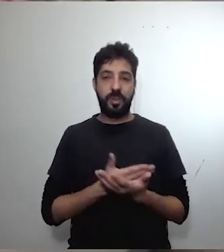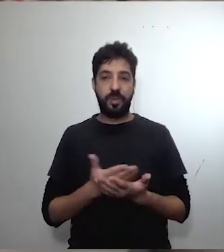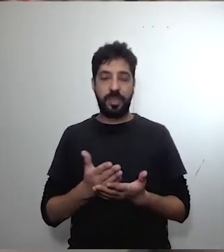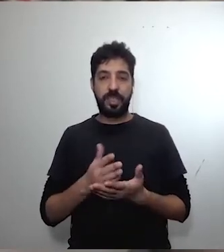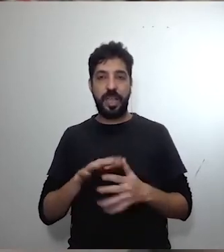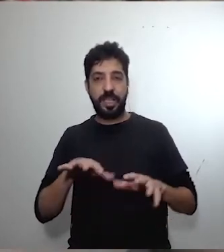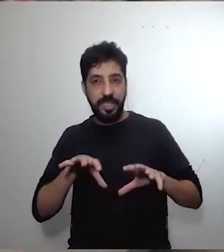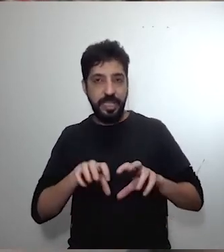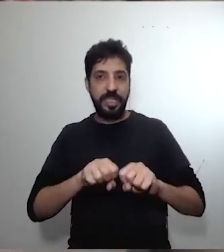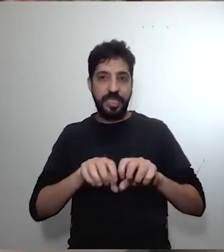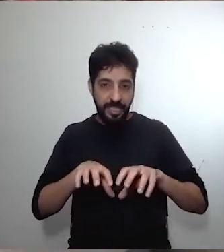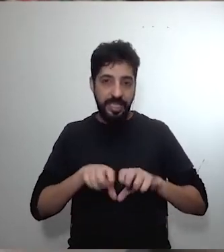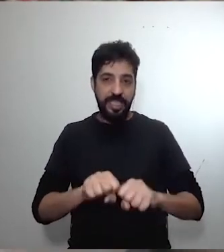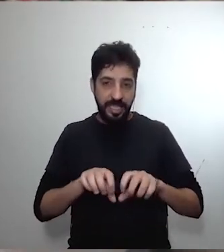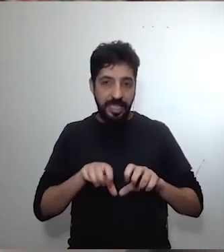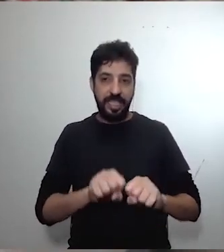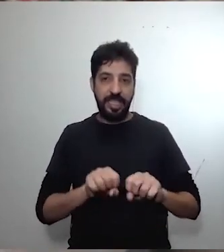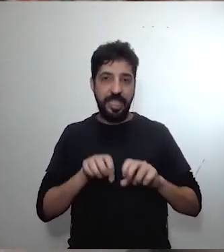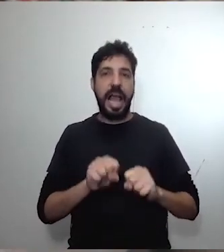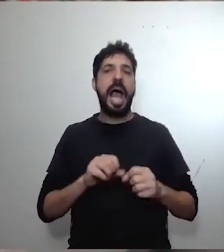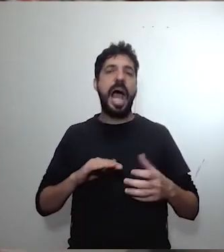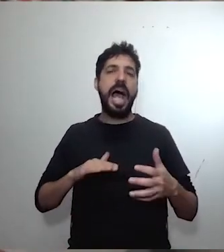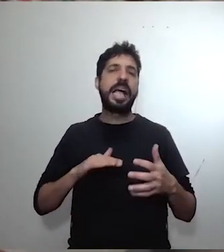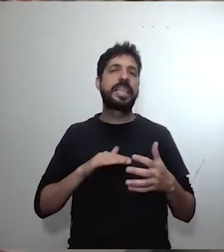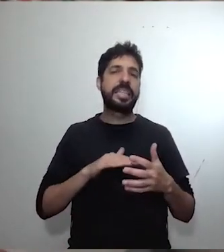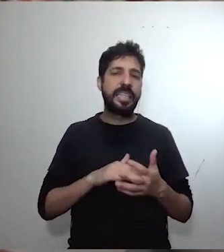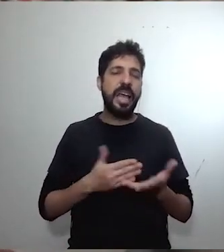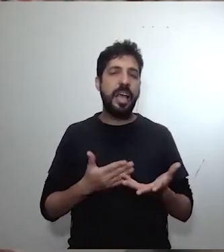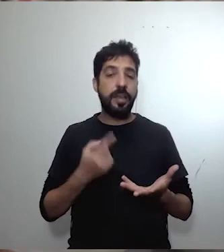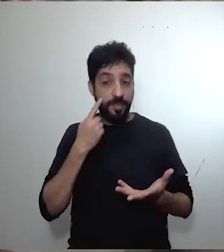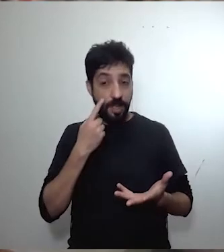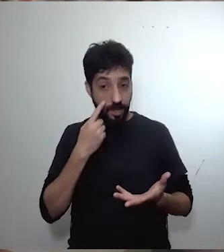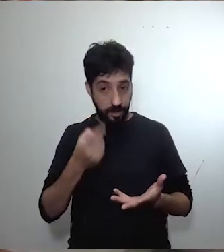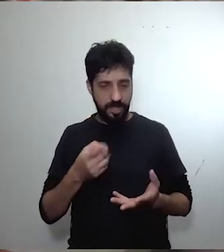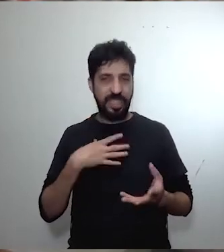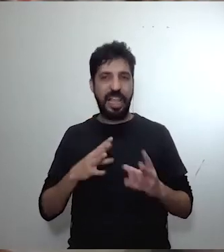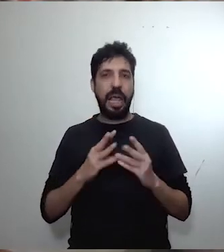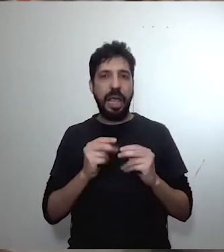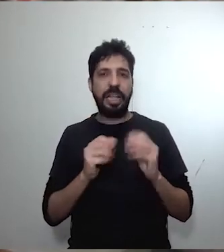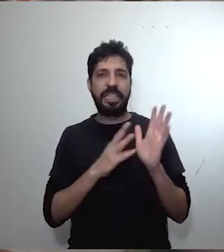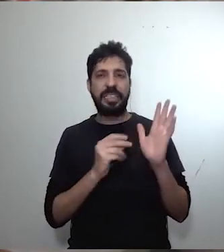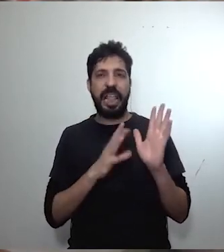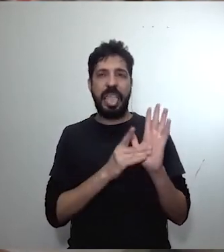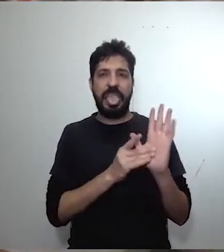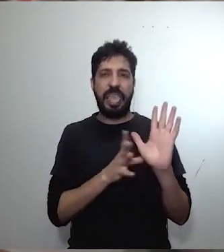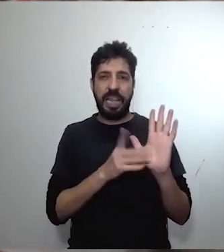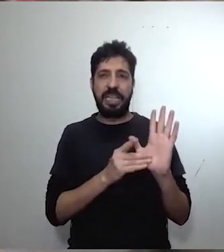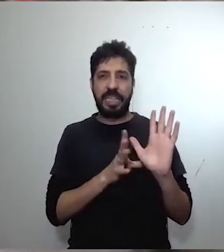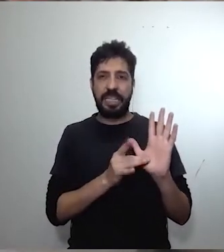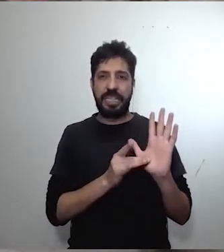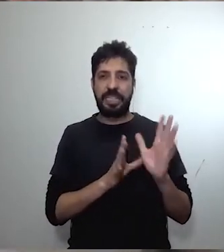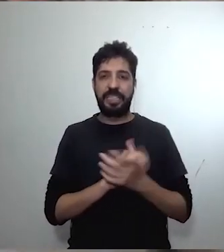amassar com as mãos. Amassar com as mãos. Até que o ponto dela fique um ponto... Ó, vocês podem ver que ela tá bem grudenta ainda, né?